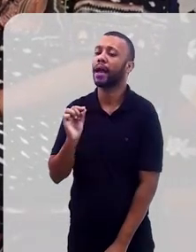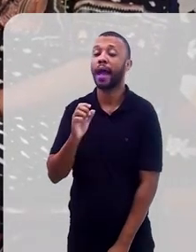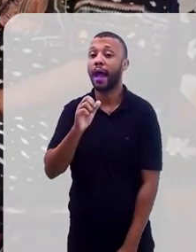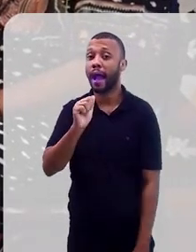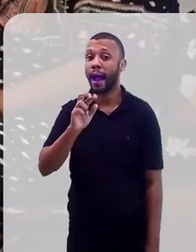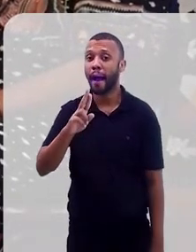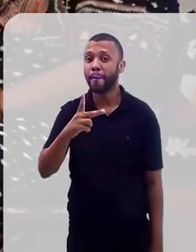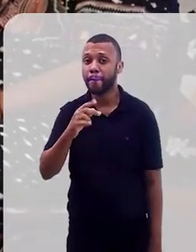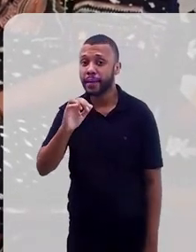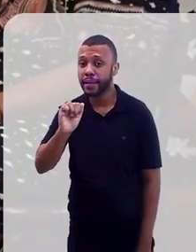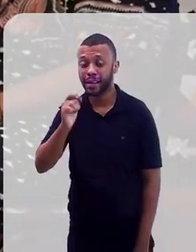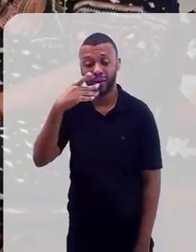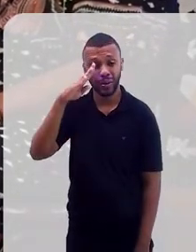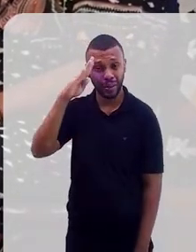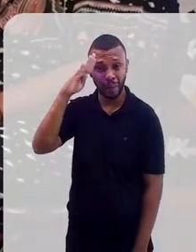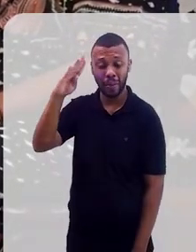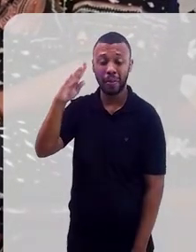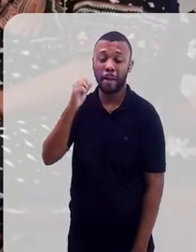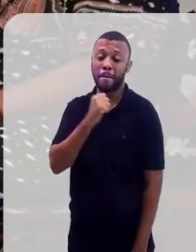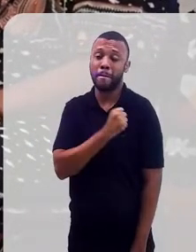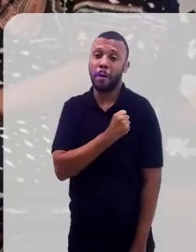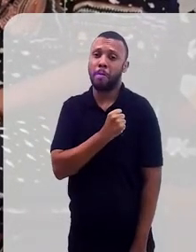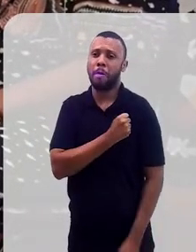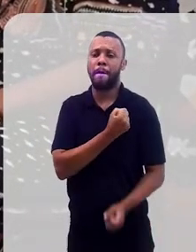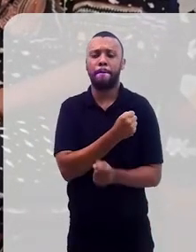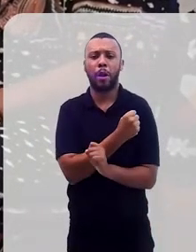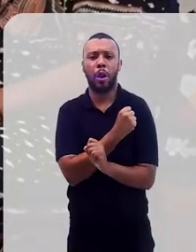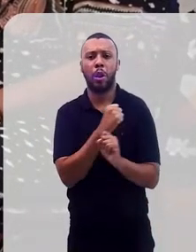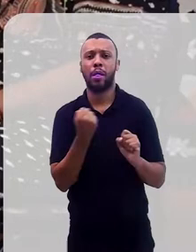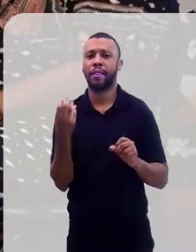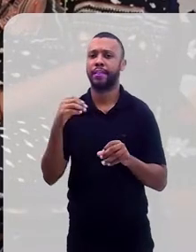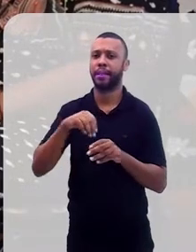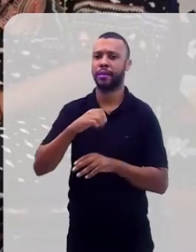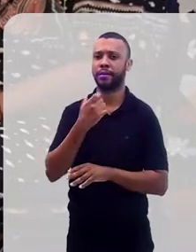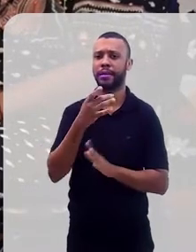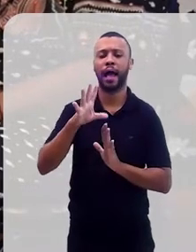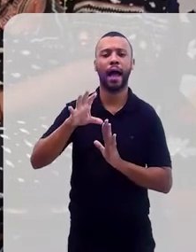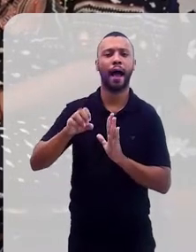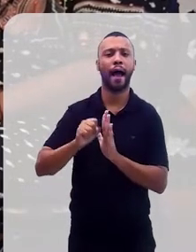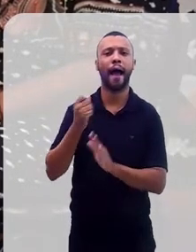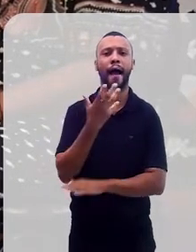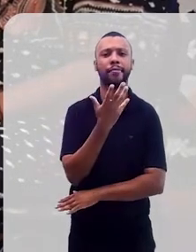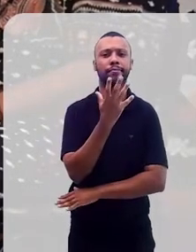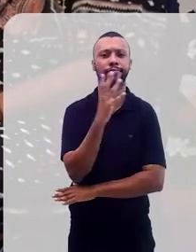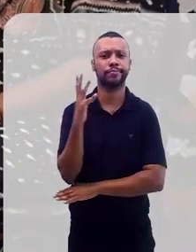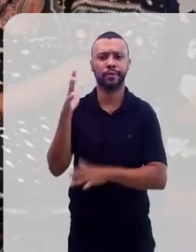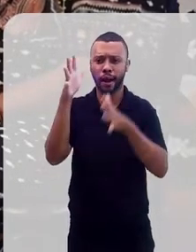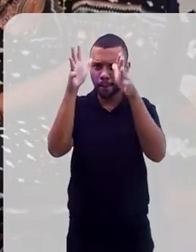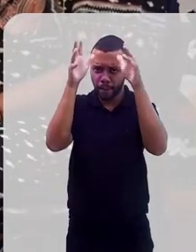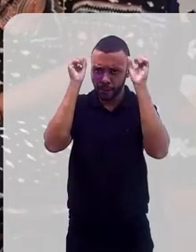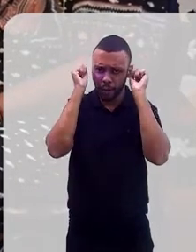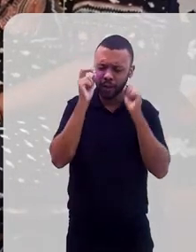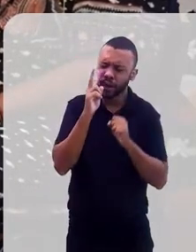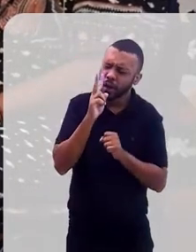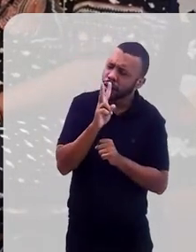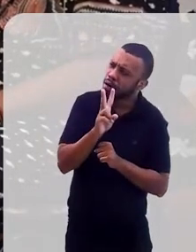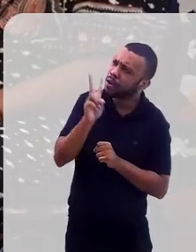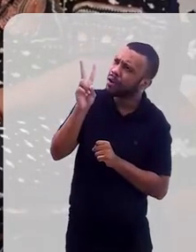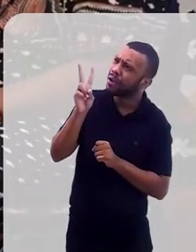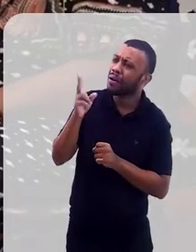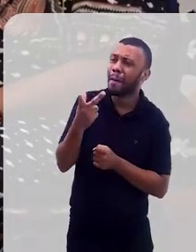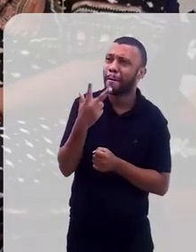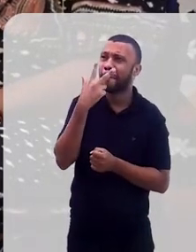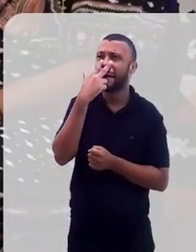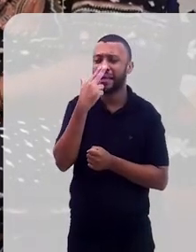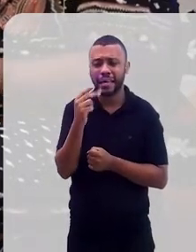Arpia. É a nossa águia maior que tem na Amazônia. Okay. Ela, é essa que eu falei, que eu olhei para cima e pensei